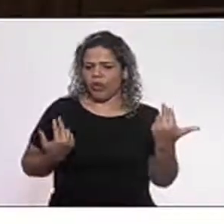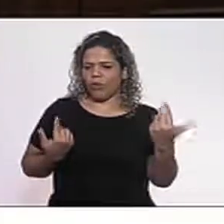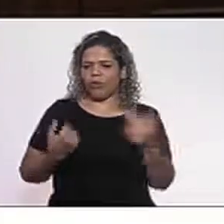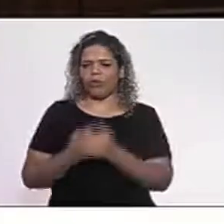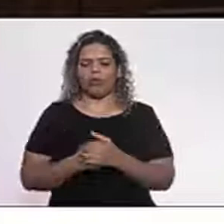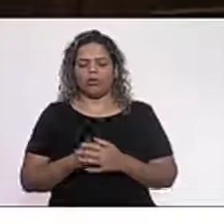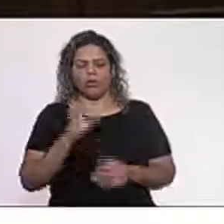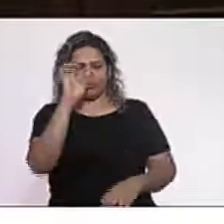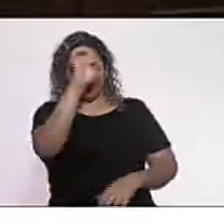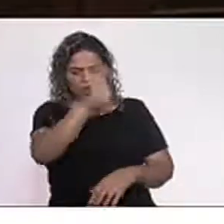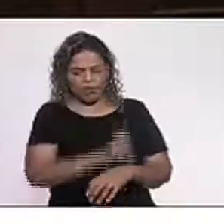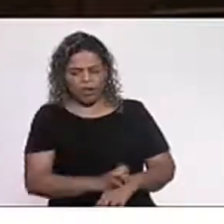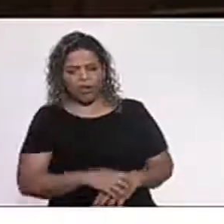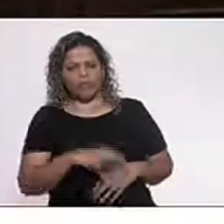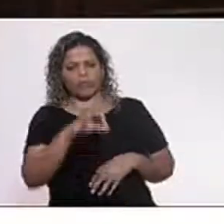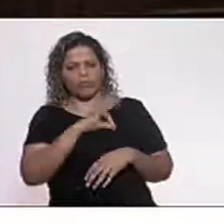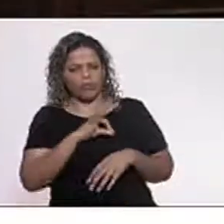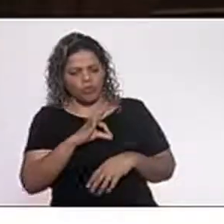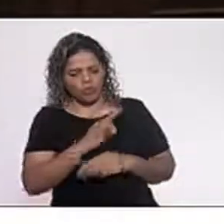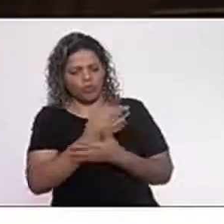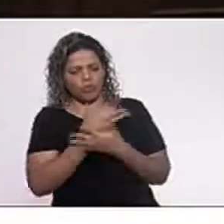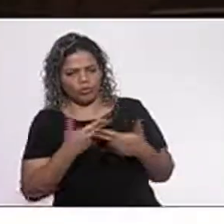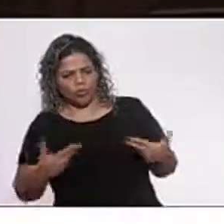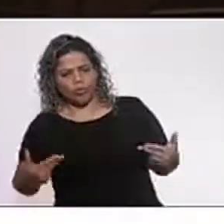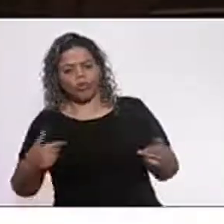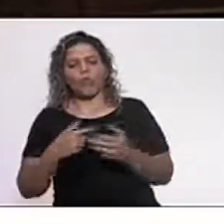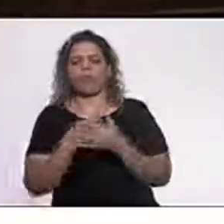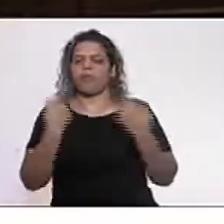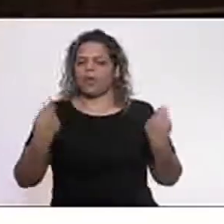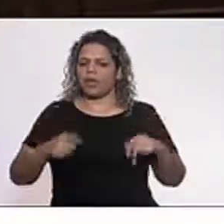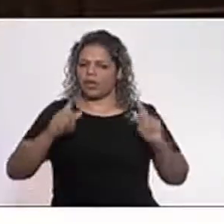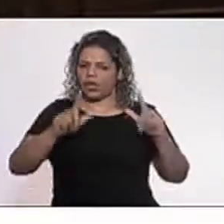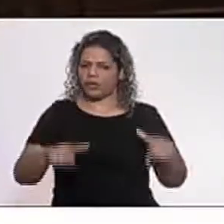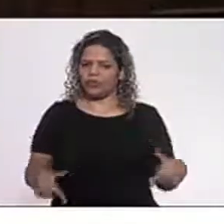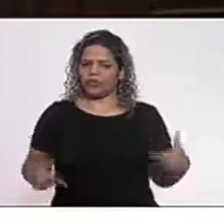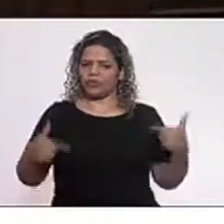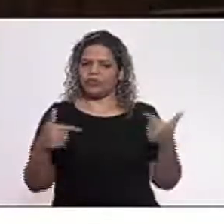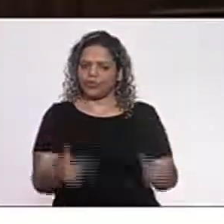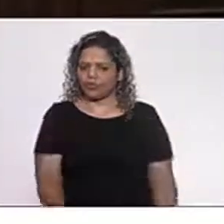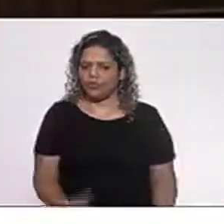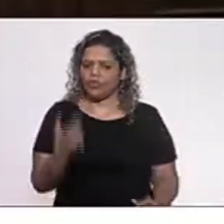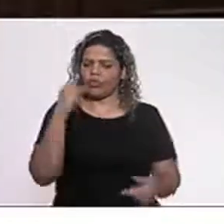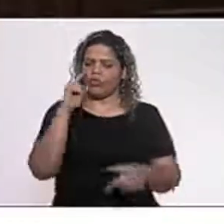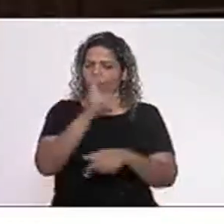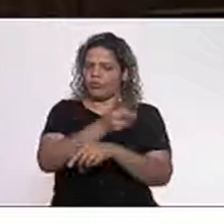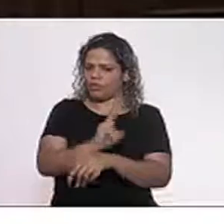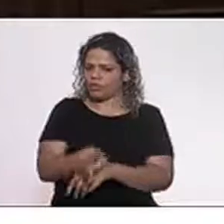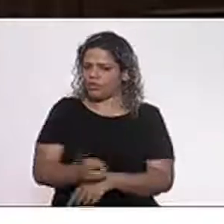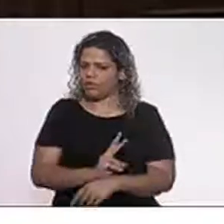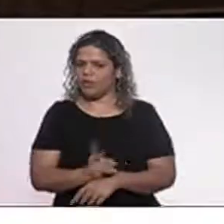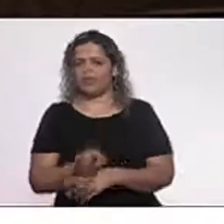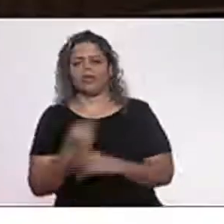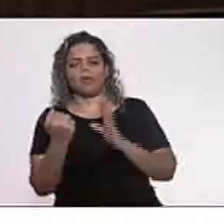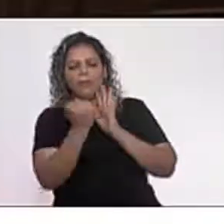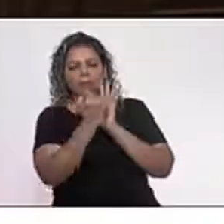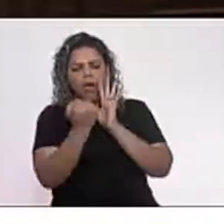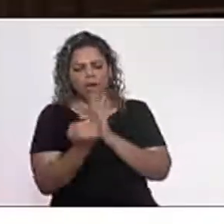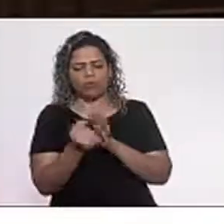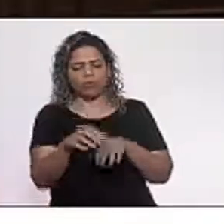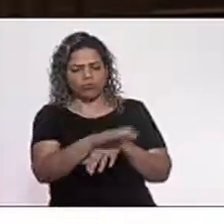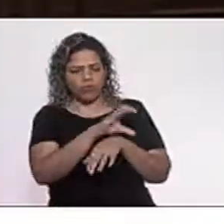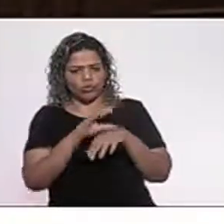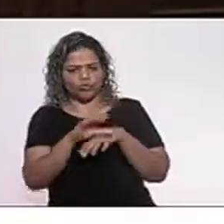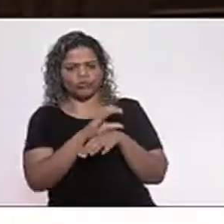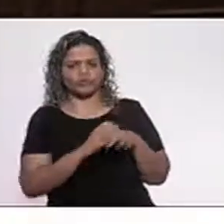Os Estados e seus agentes e suas instituições devem agir em observância aos marcos constitucionais